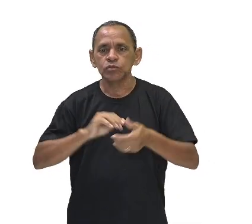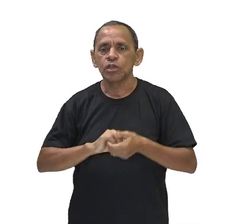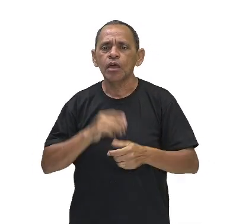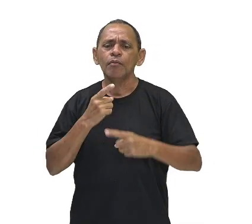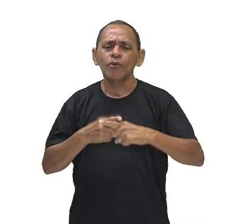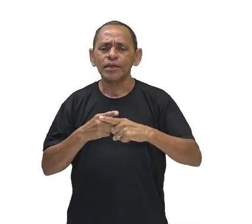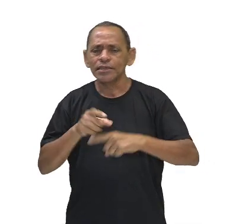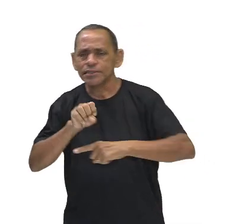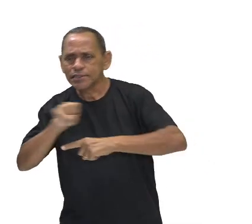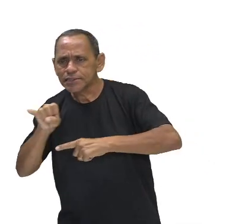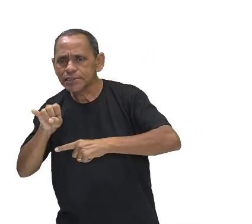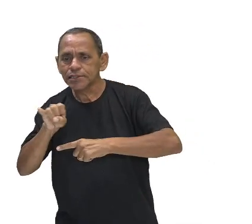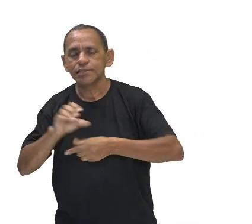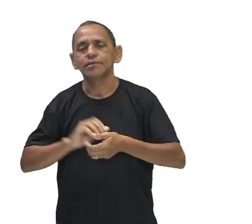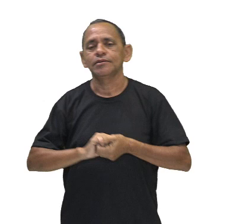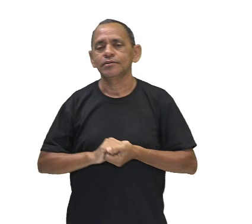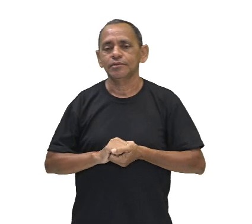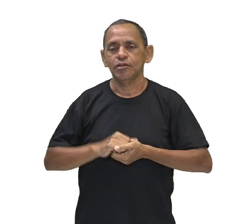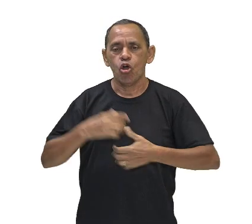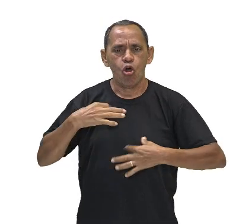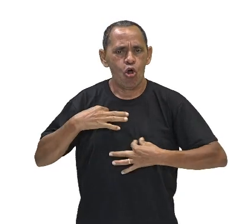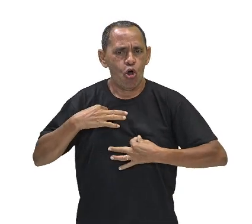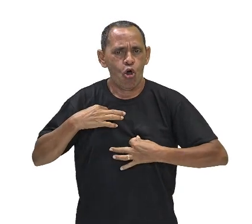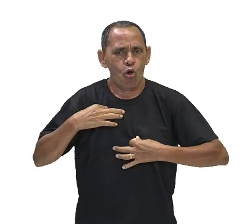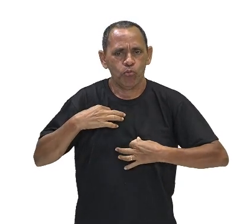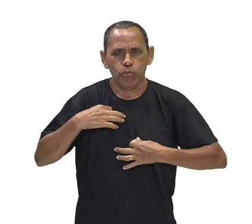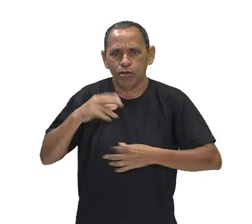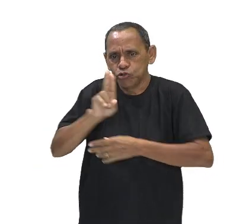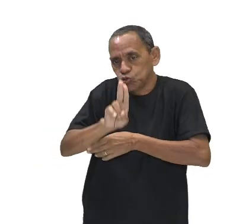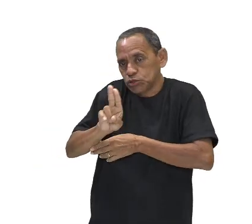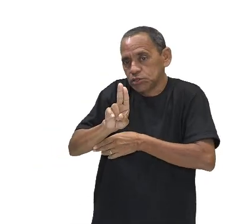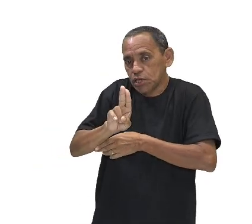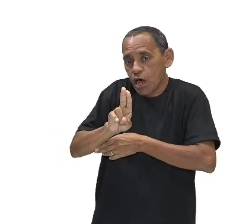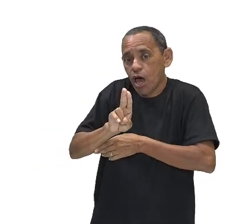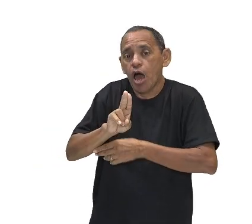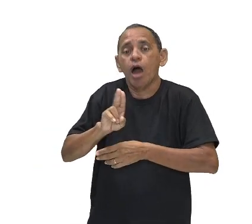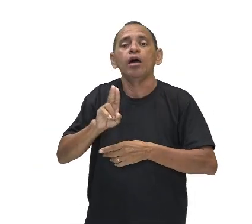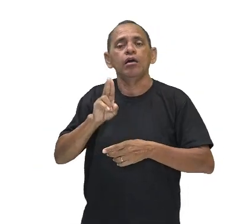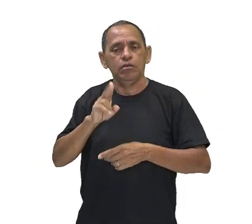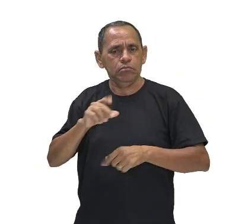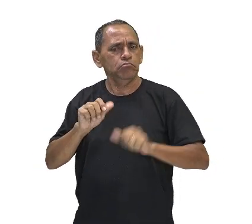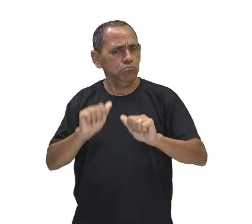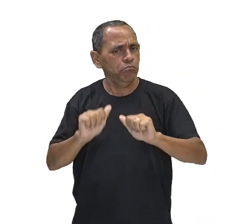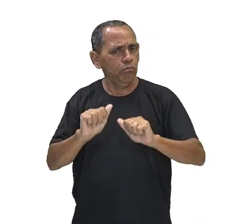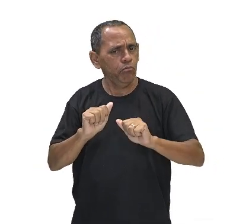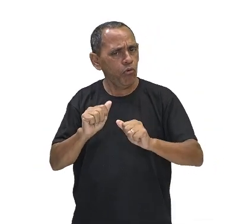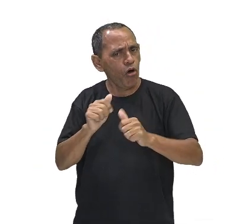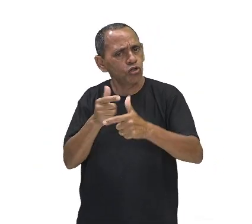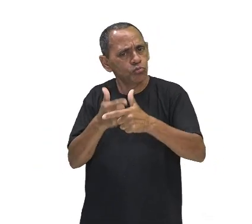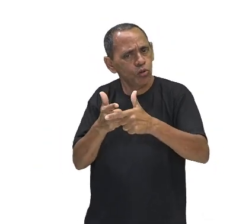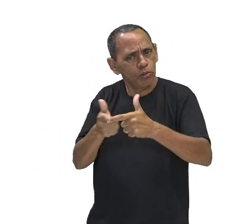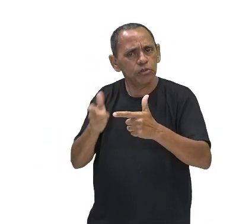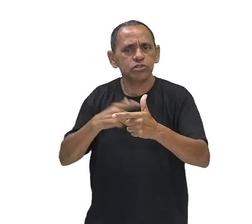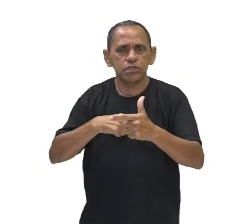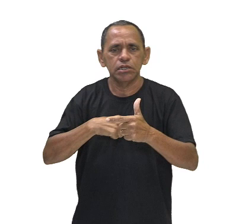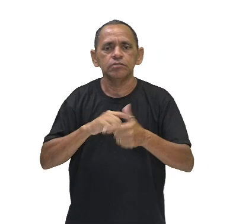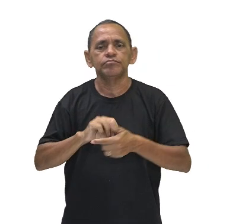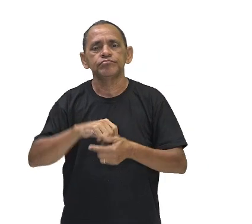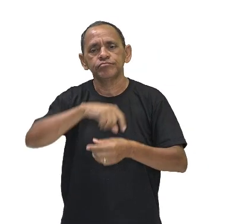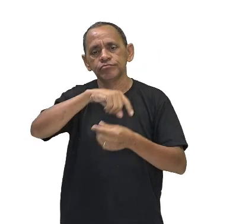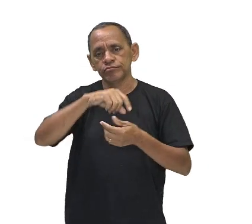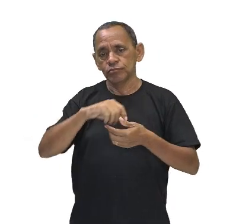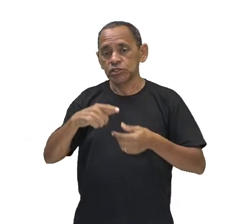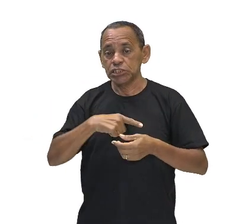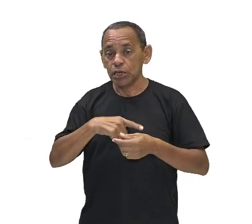fizer isso, eu vou ser constrangido e posso até ser punido. Em muitos casos também temos